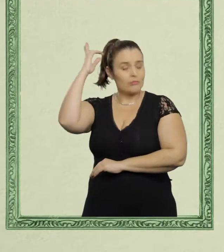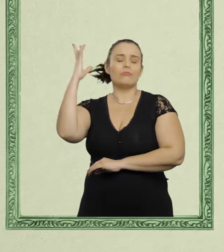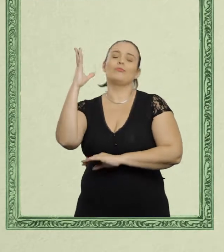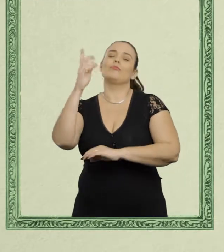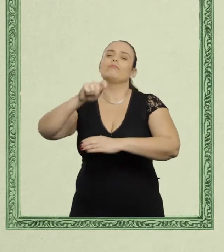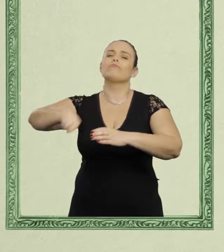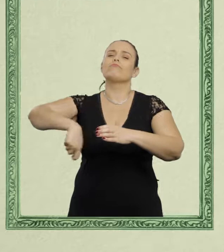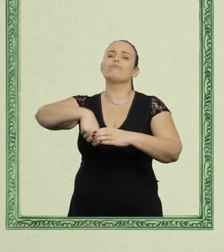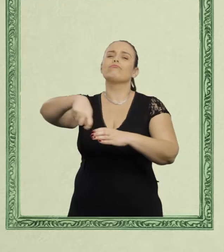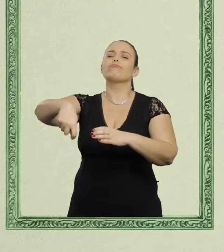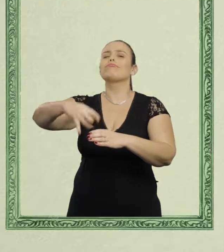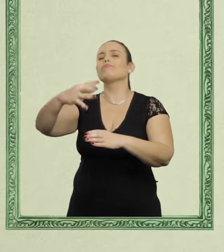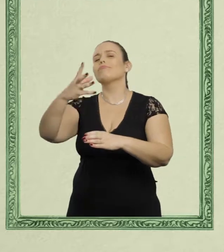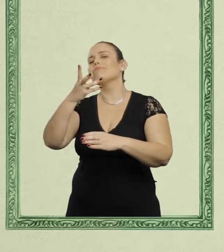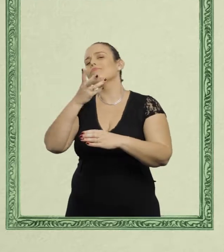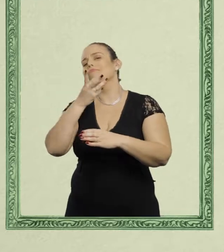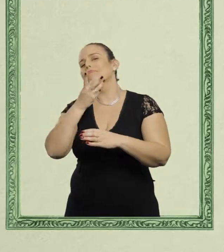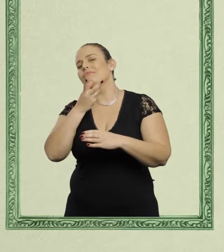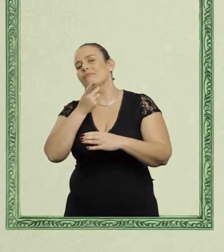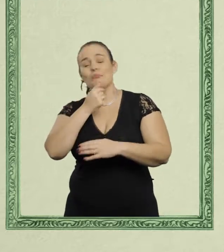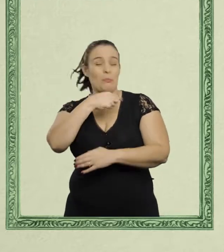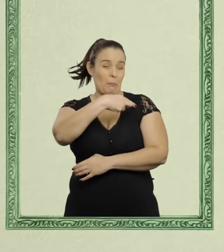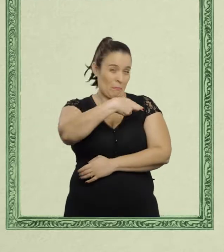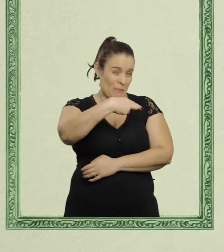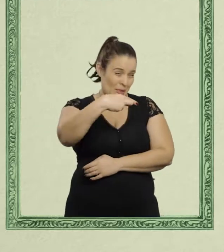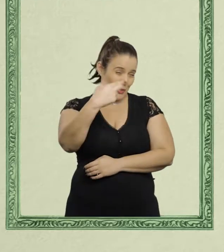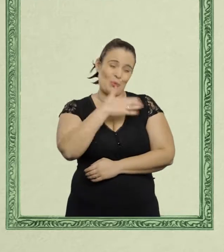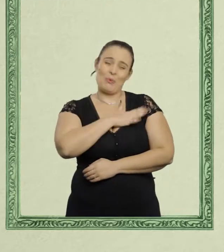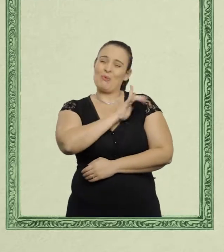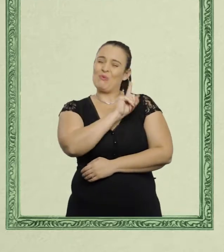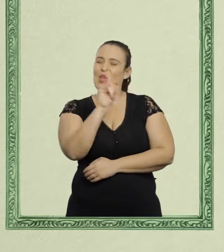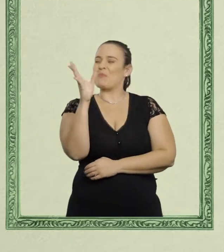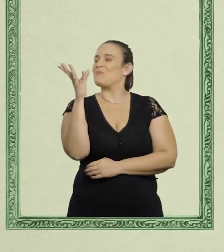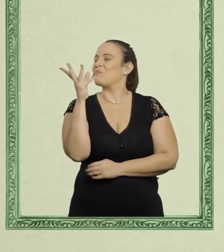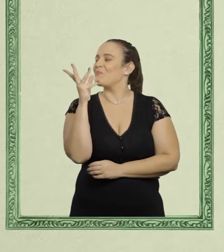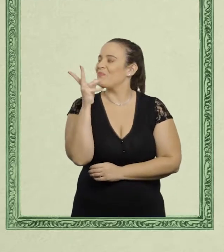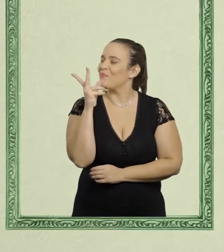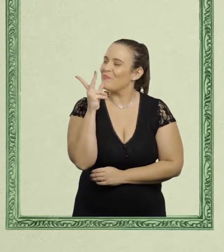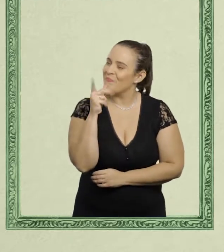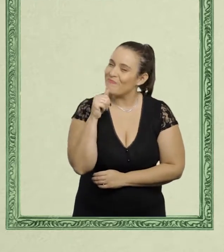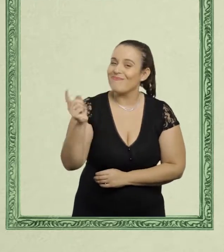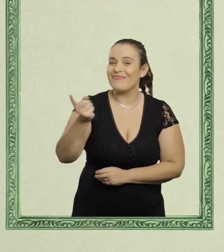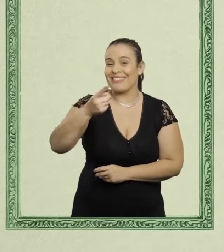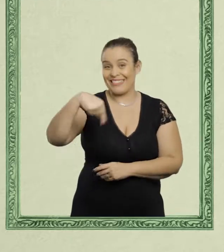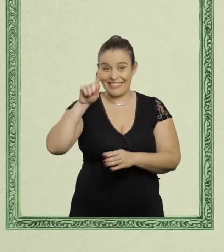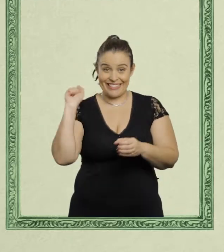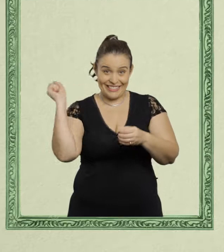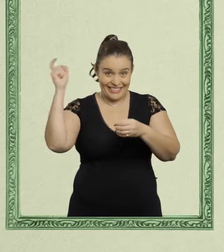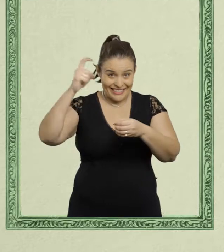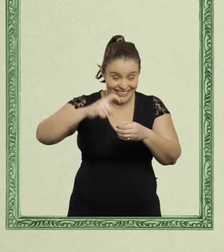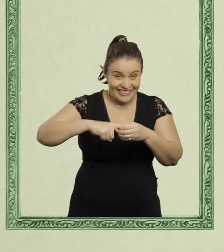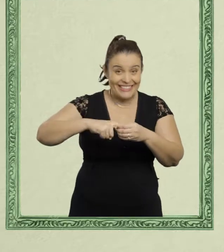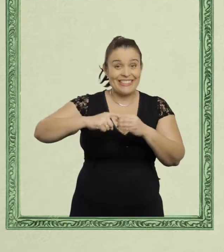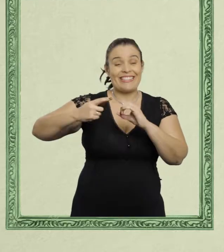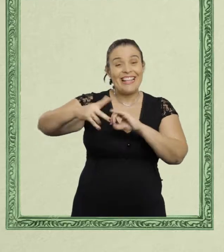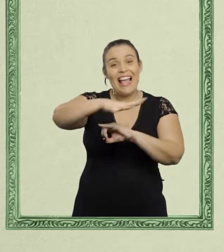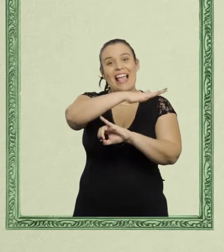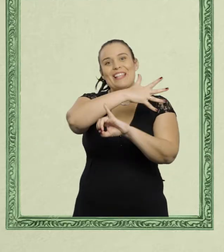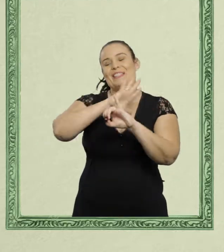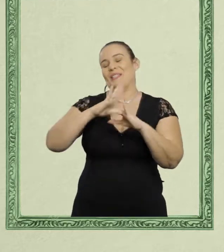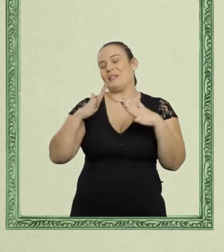vermelhas faziam um jantar demorado. Peter detesta a preguiça. Como ele estava voltando, todos da ilha